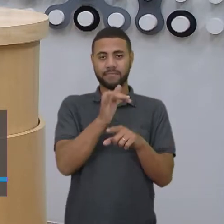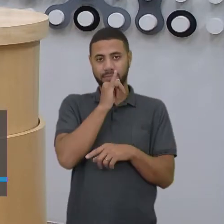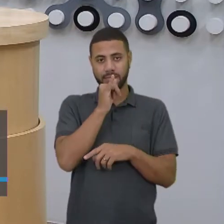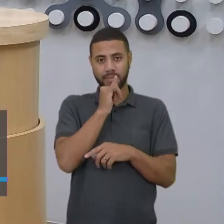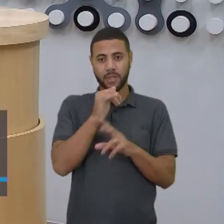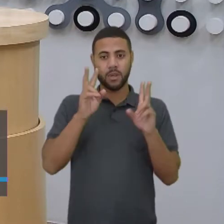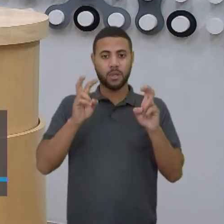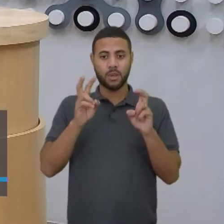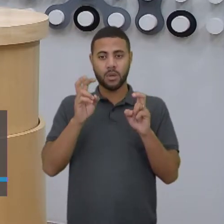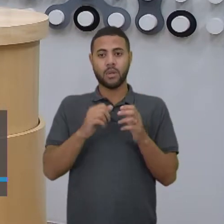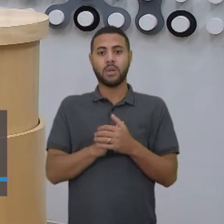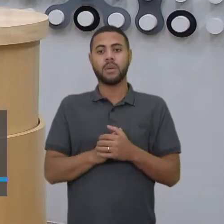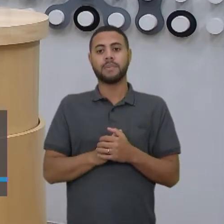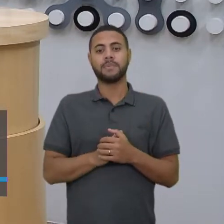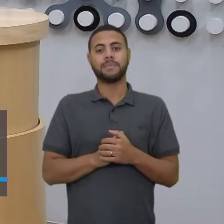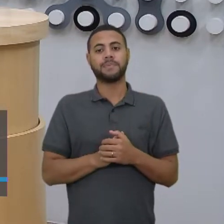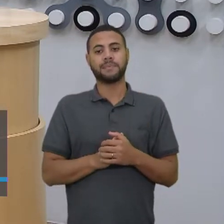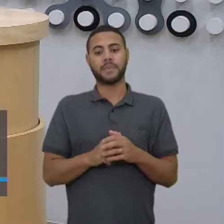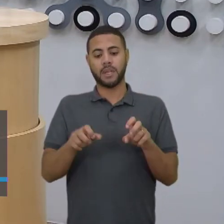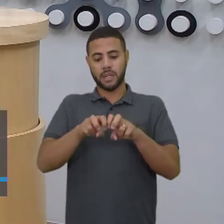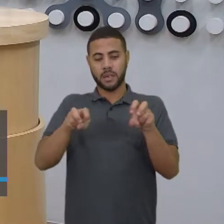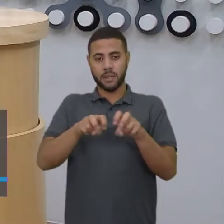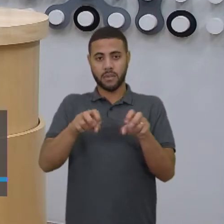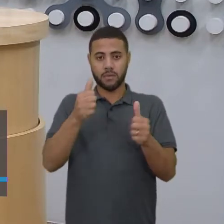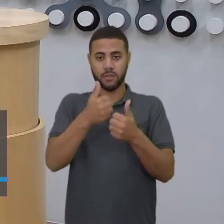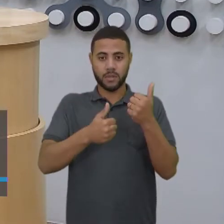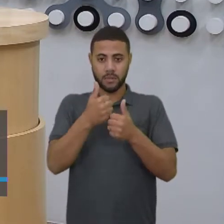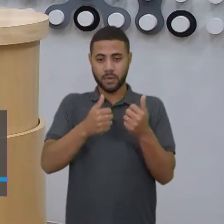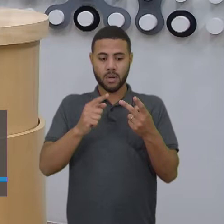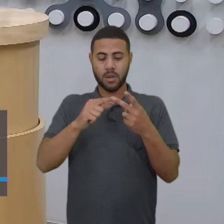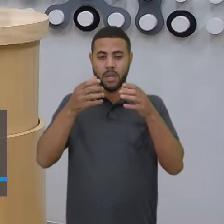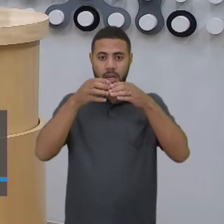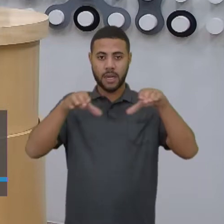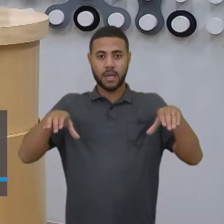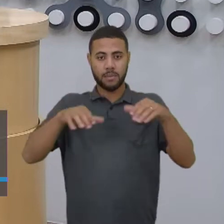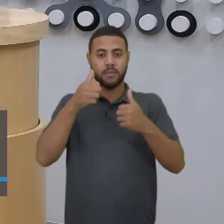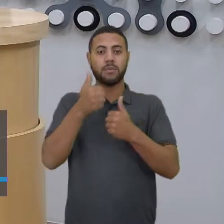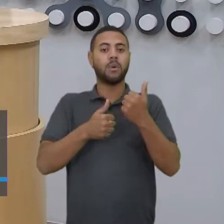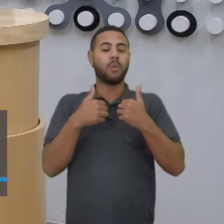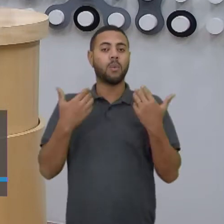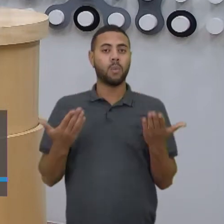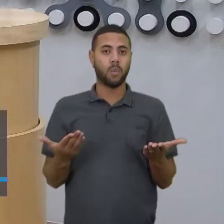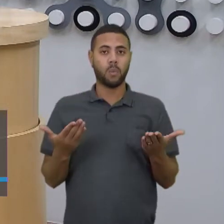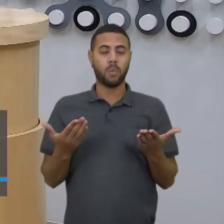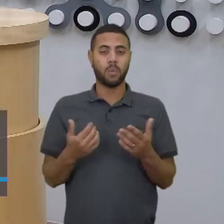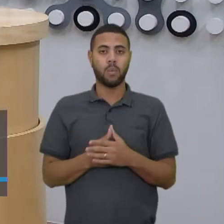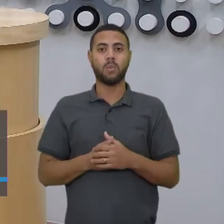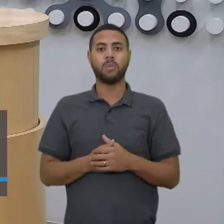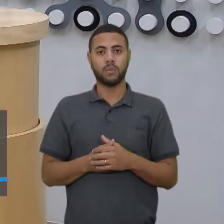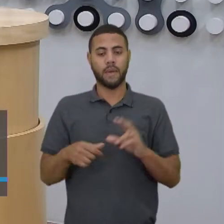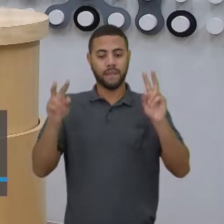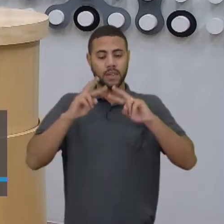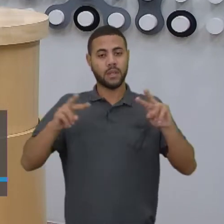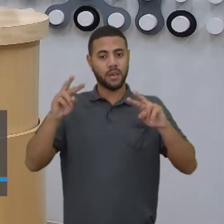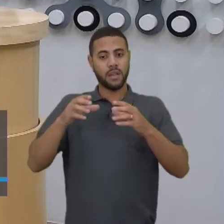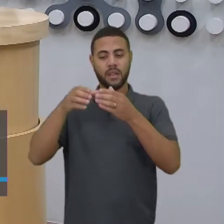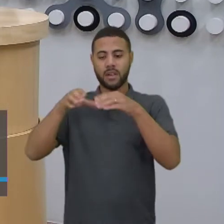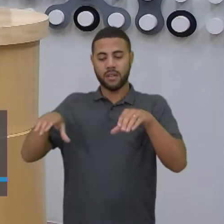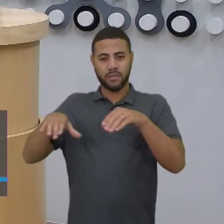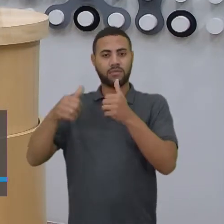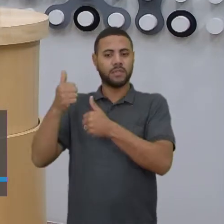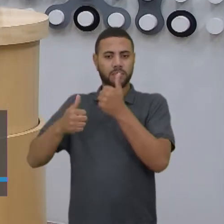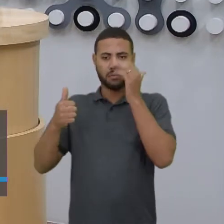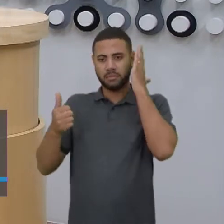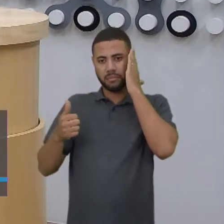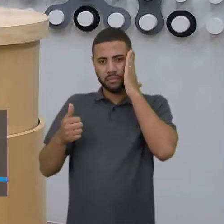do futsal, do futebol em relação ao futsal, o futsal em relação ao futebol. Quem a gente tem com maior visibilidade? O futebol.